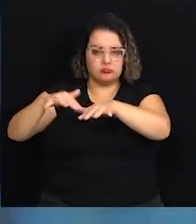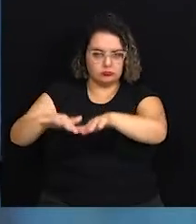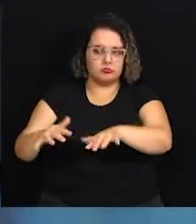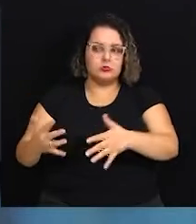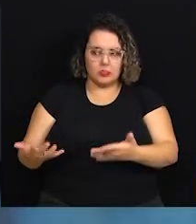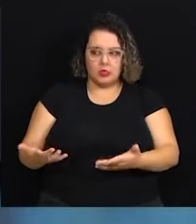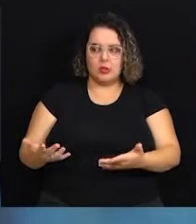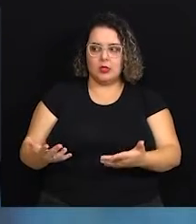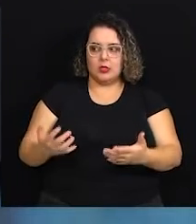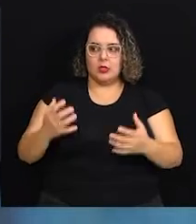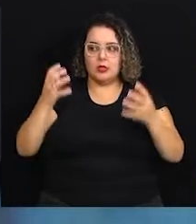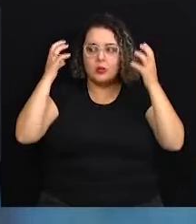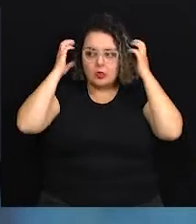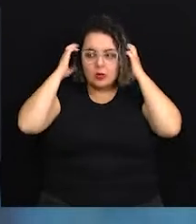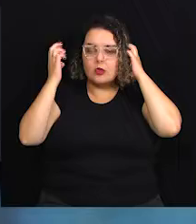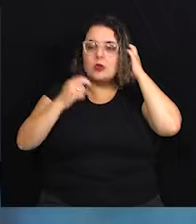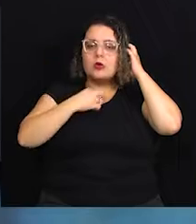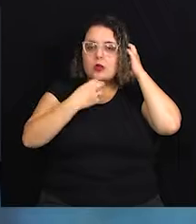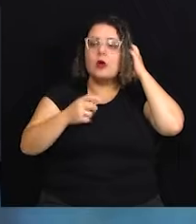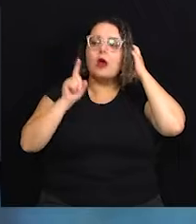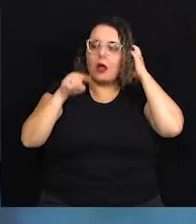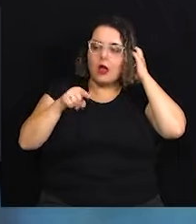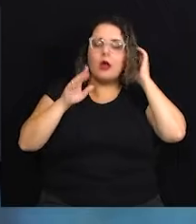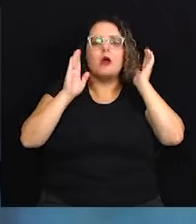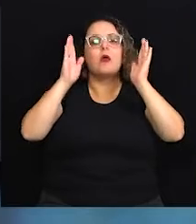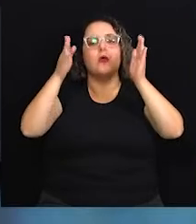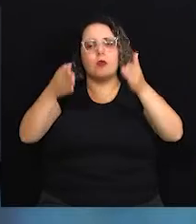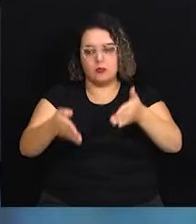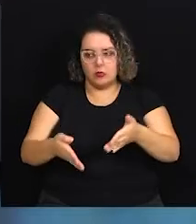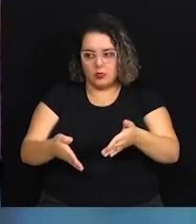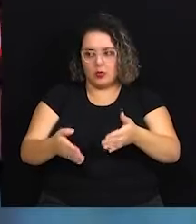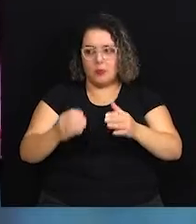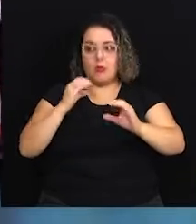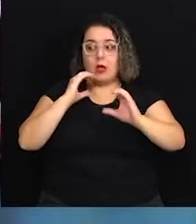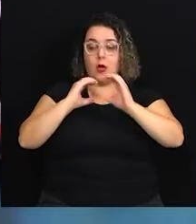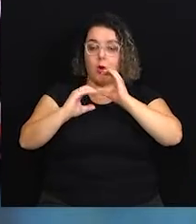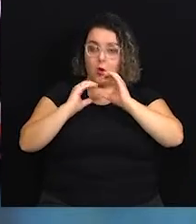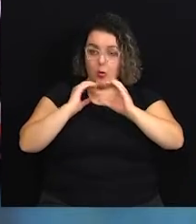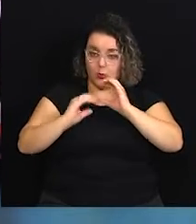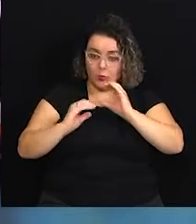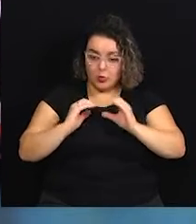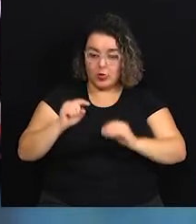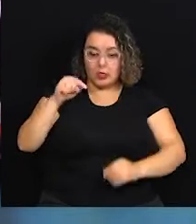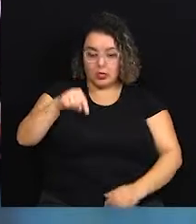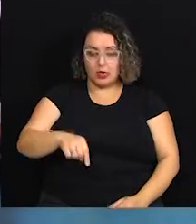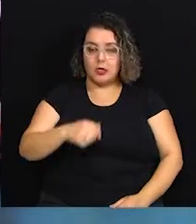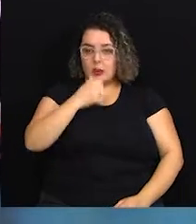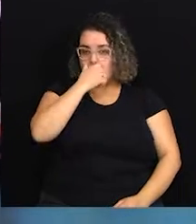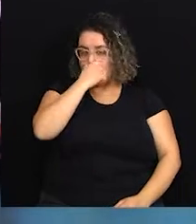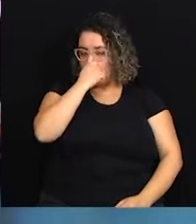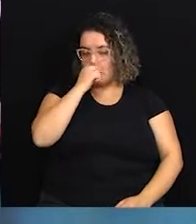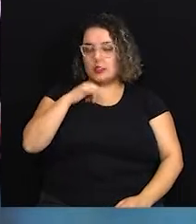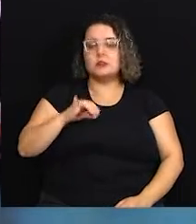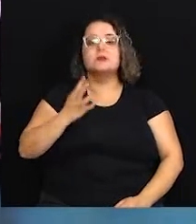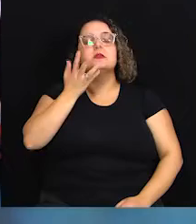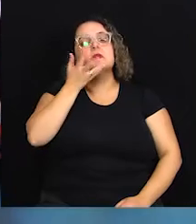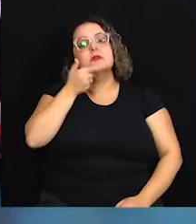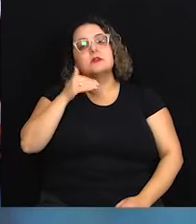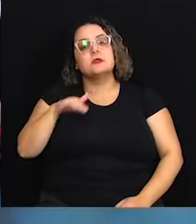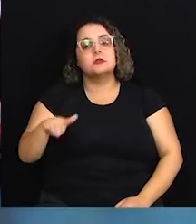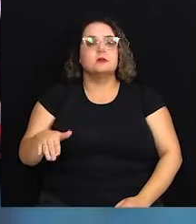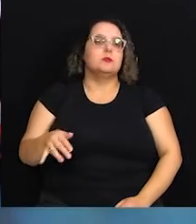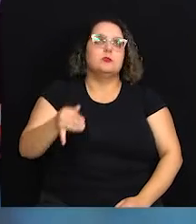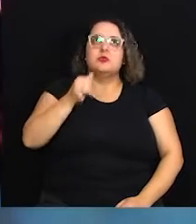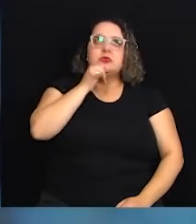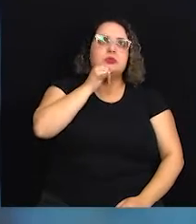da fonoaudióloga, que no CAIS é voltado principalmente para a comunicação. Então, se essa criança tiver alguma demanda,